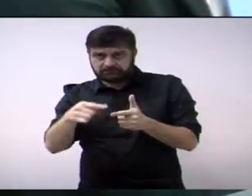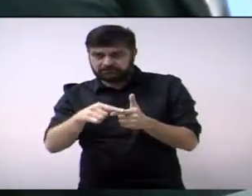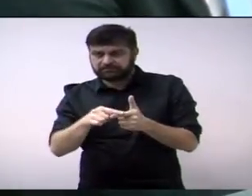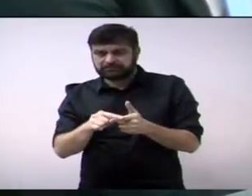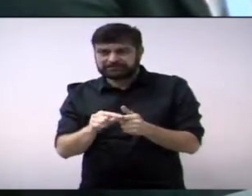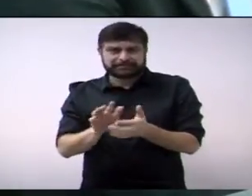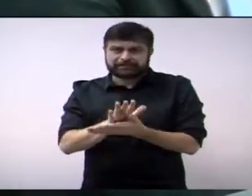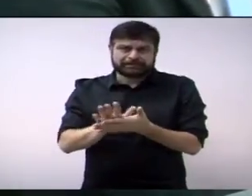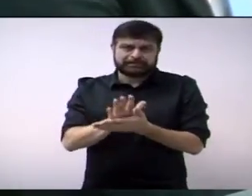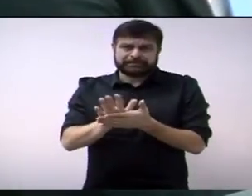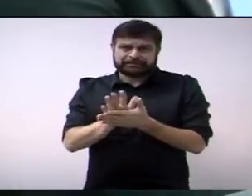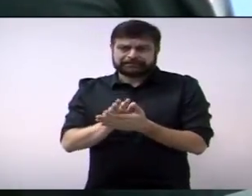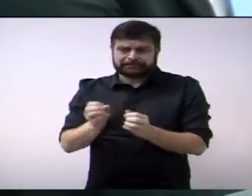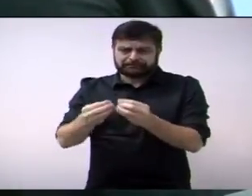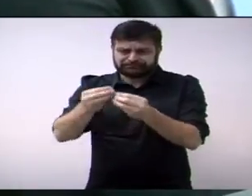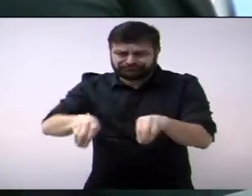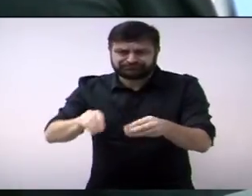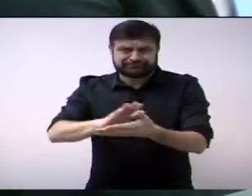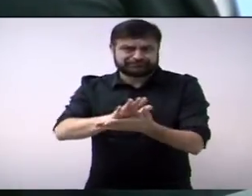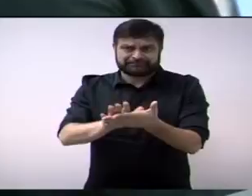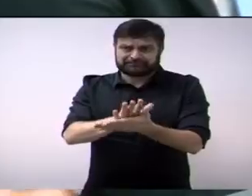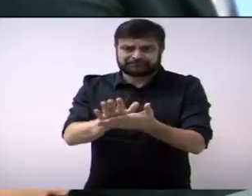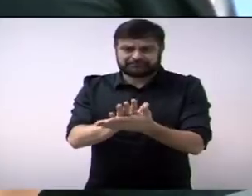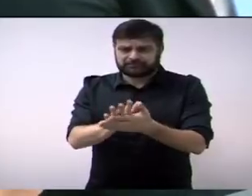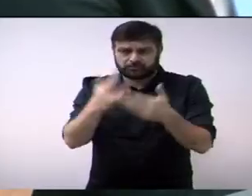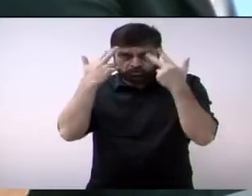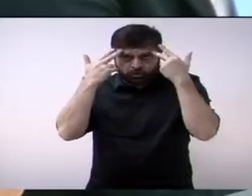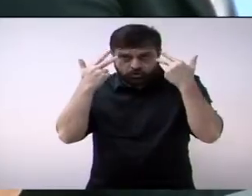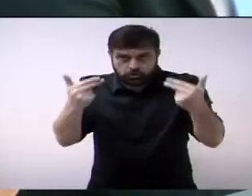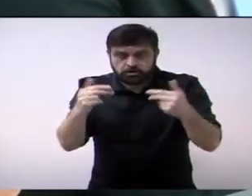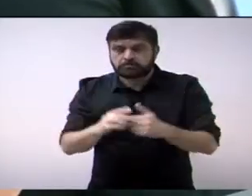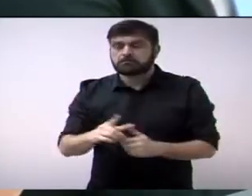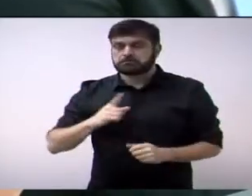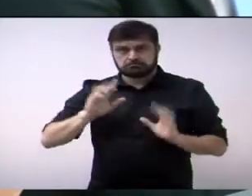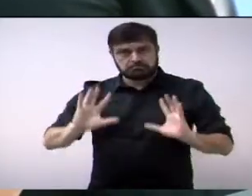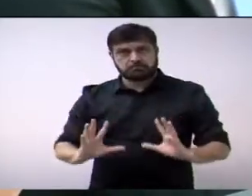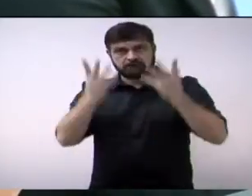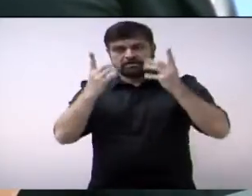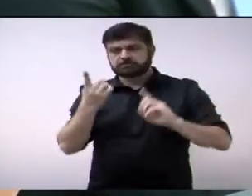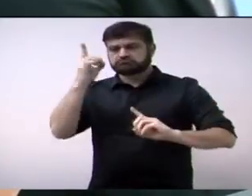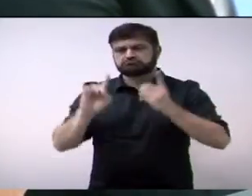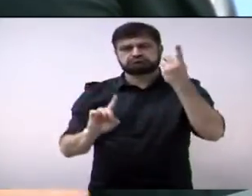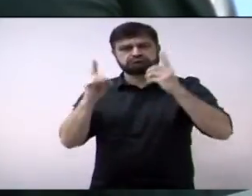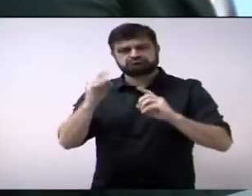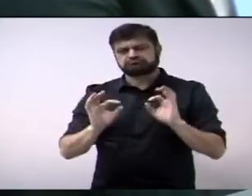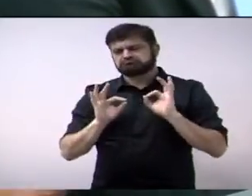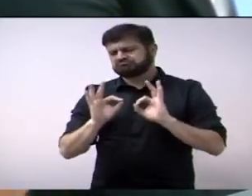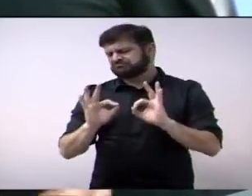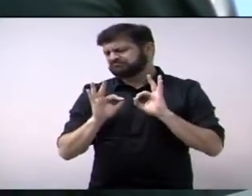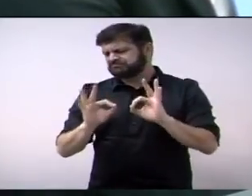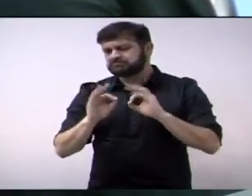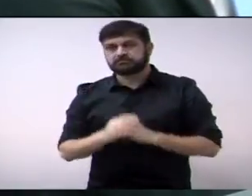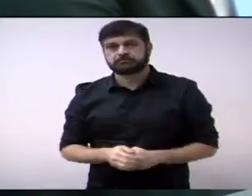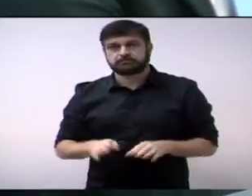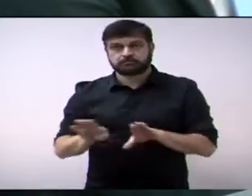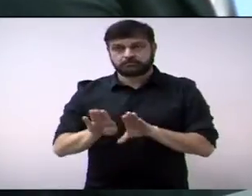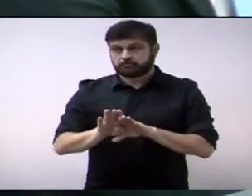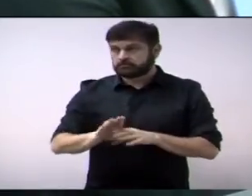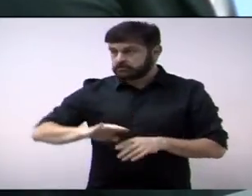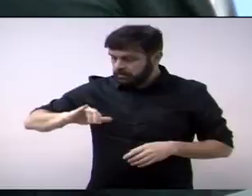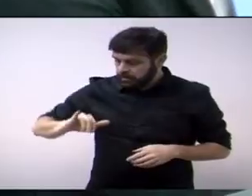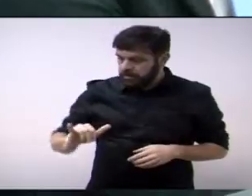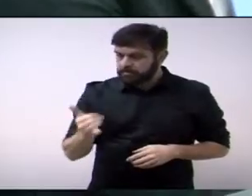nada que tenha estragado o brilho da festa e do evento. E apenas faço uma ponderação, e pegando um gancho,